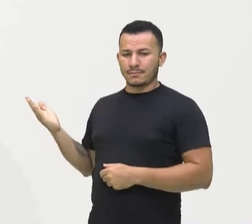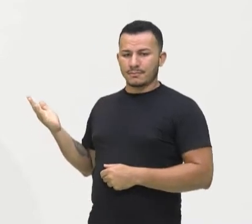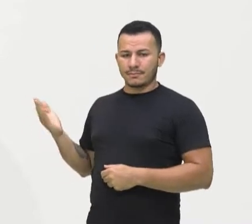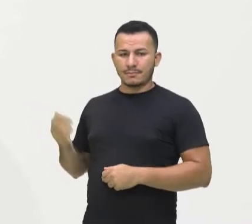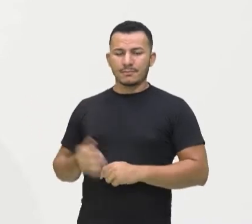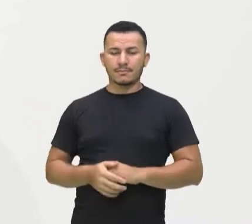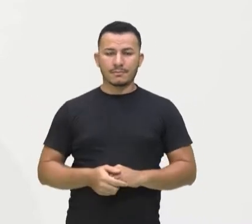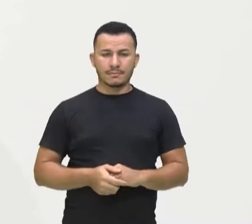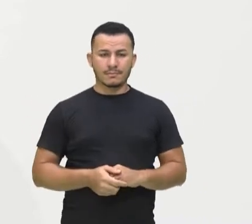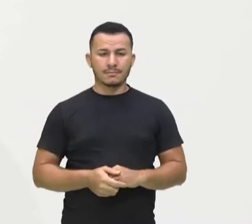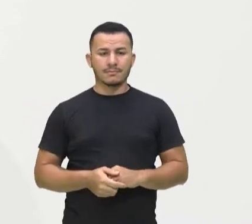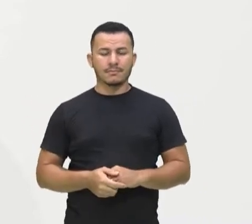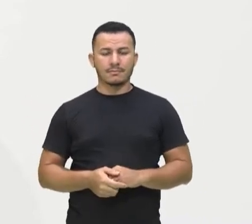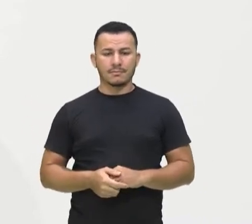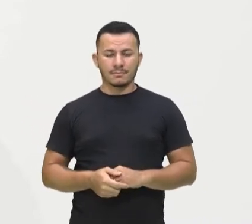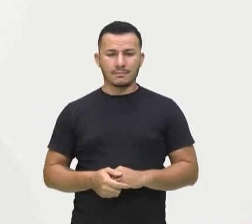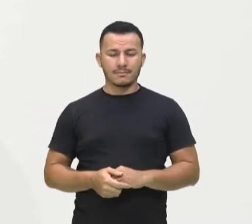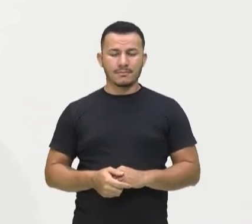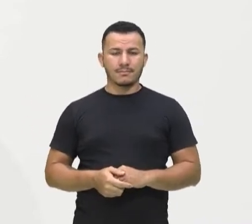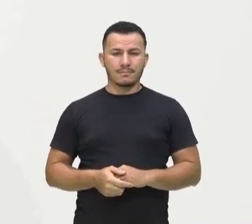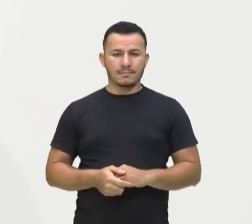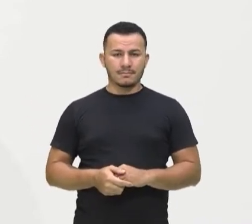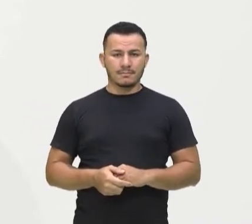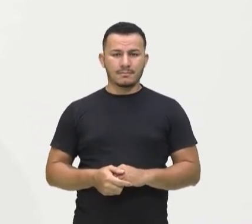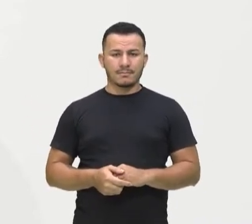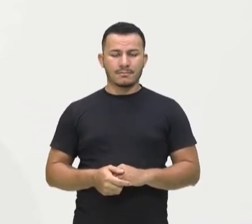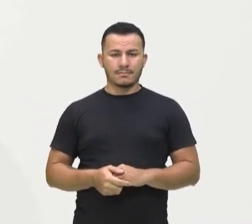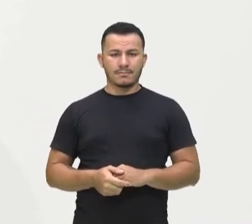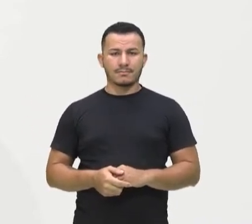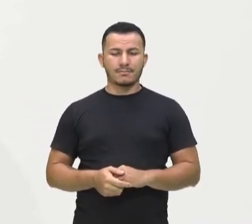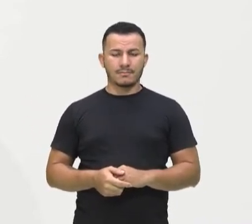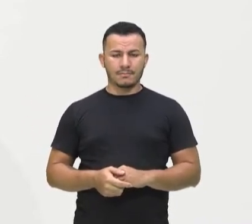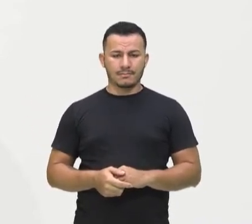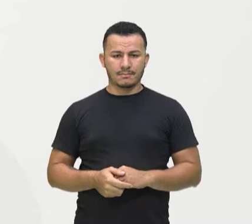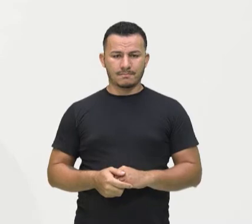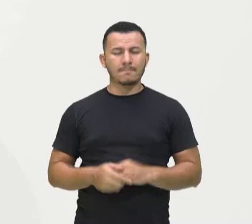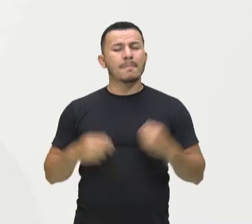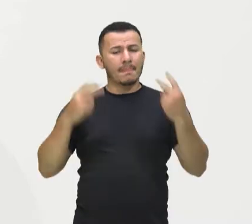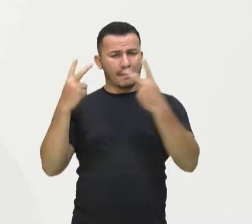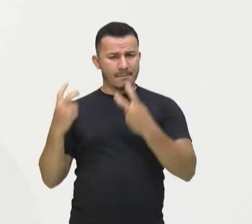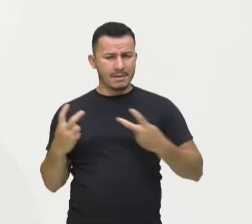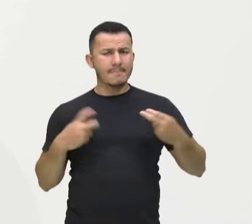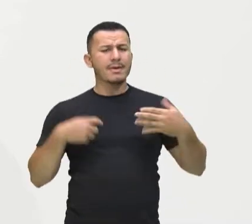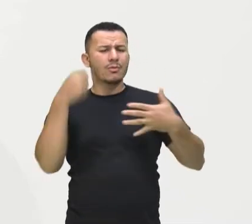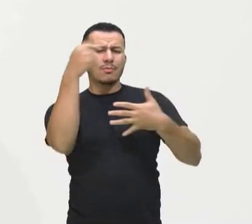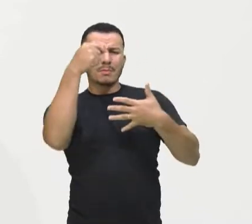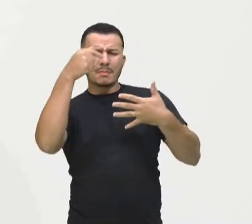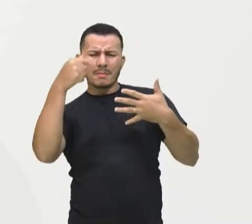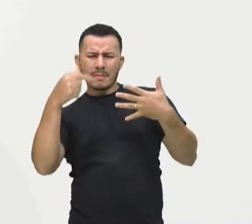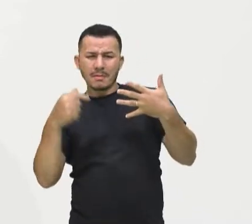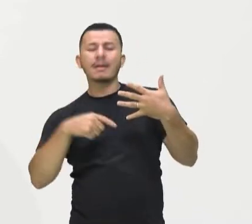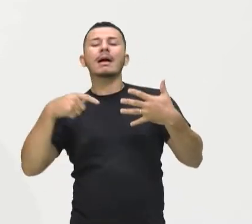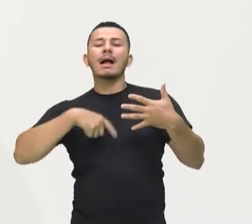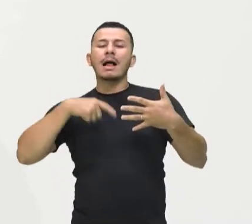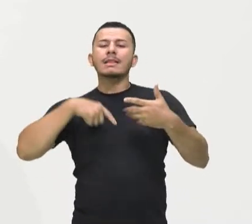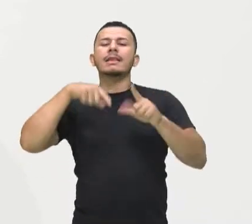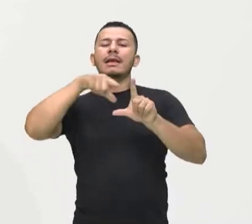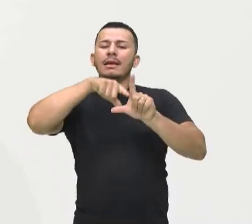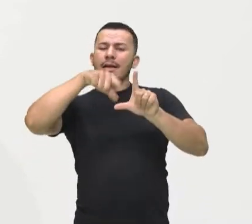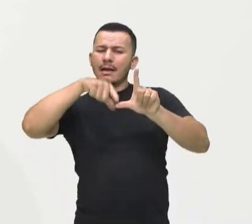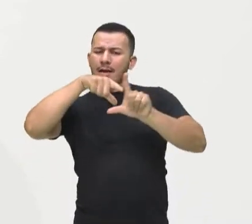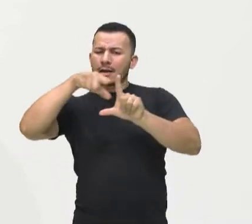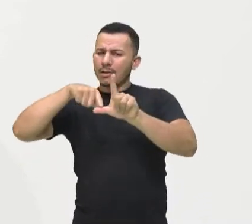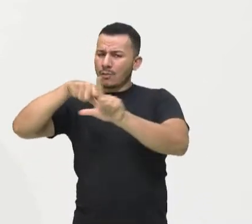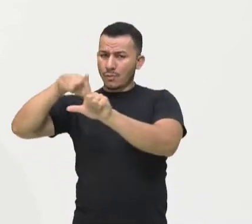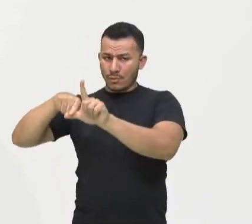externo. Prolongamos e encontramos um ângulo externo, aqui também e aqui também, certo? Observe um detalhe bem, bem bacana,